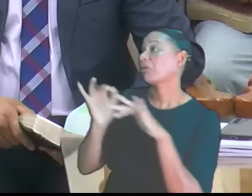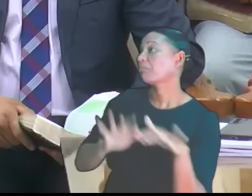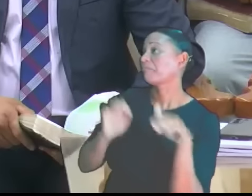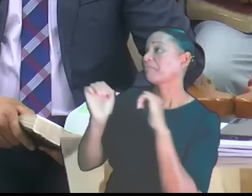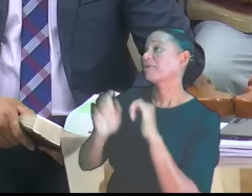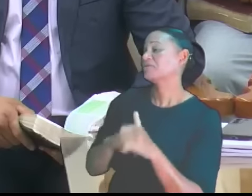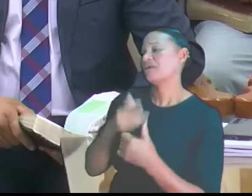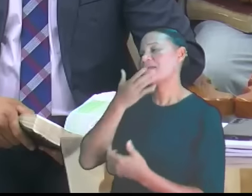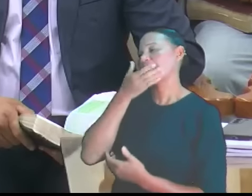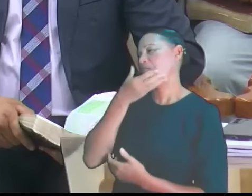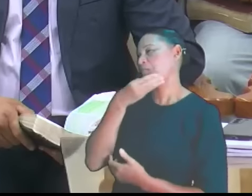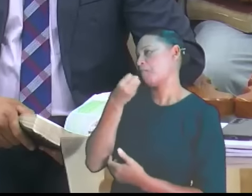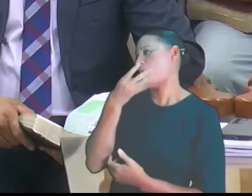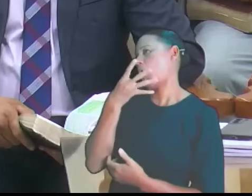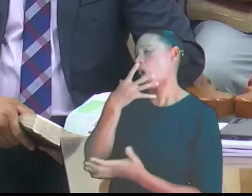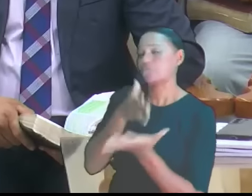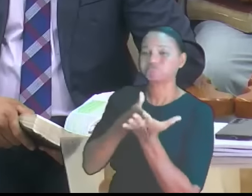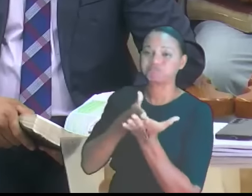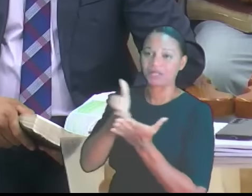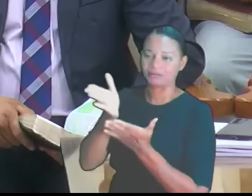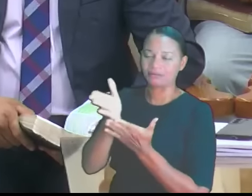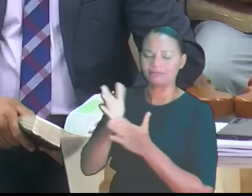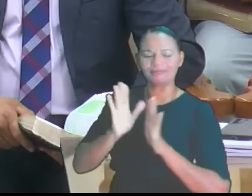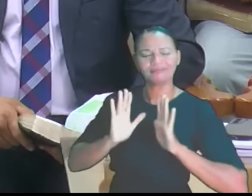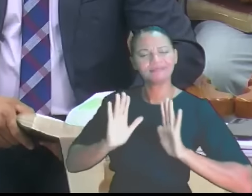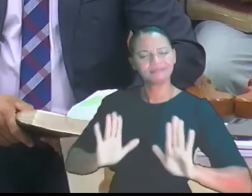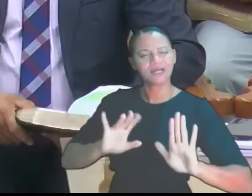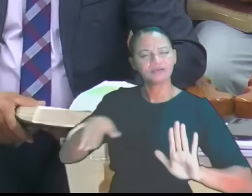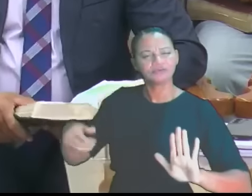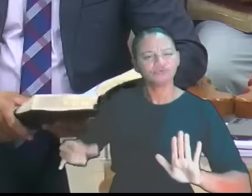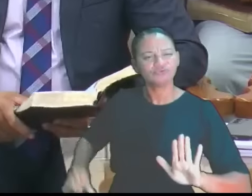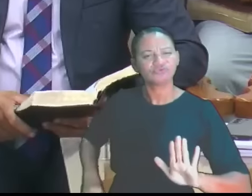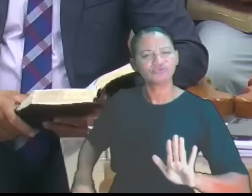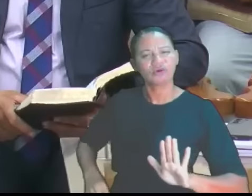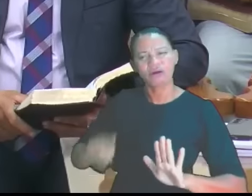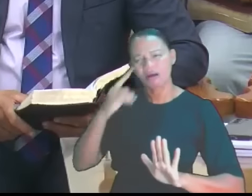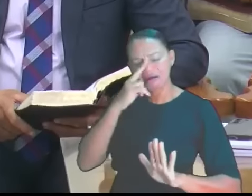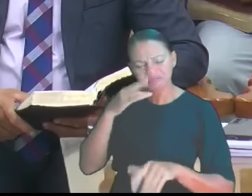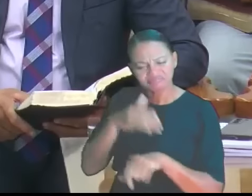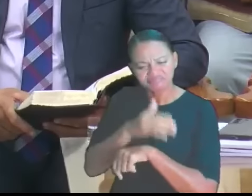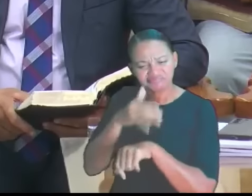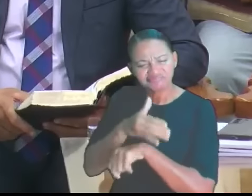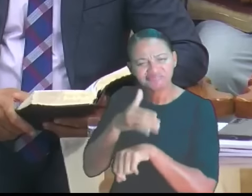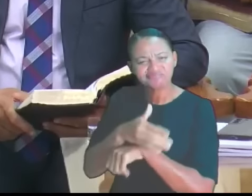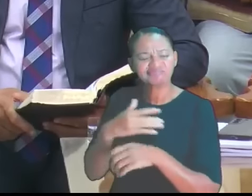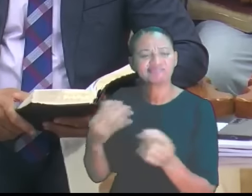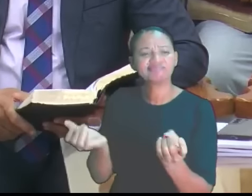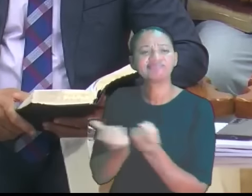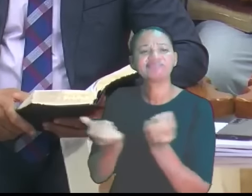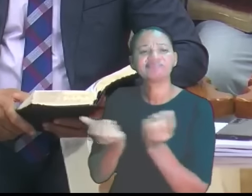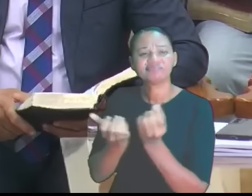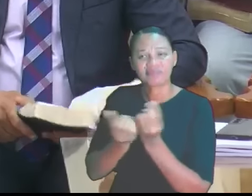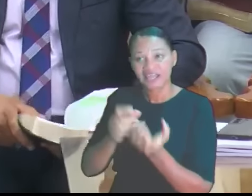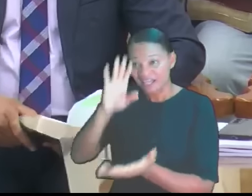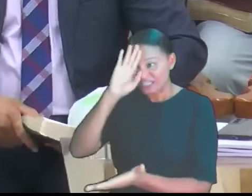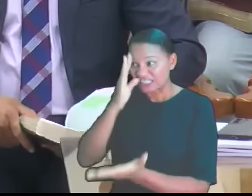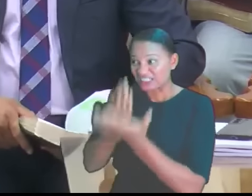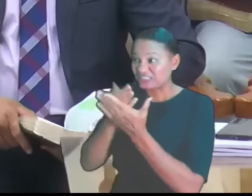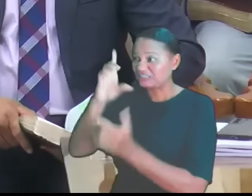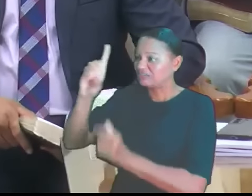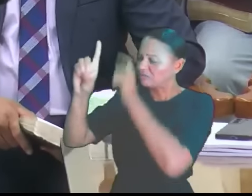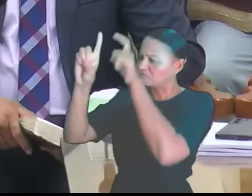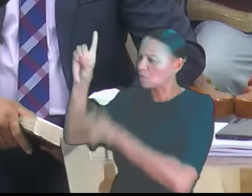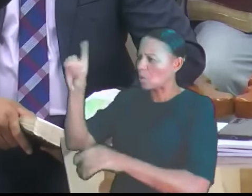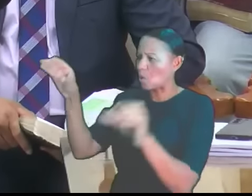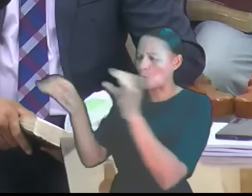faz. Jó era crente, irmão, da nata, era crente de escola dominical. Jó estava crendo no que Deus é e não no que